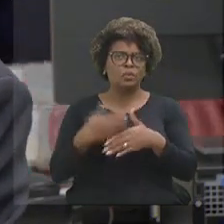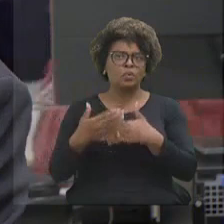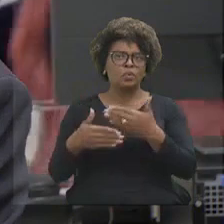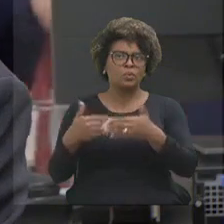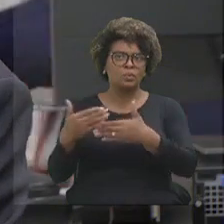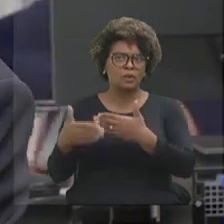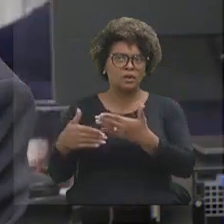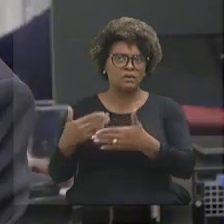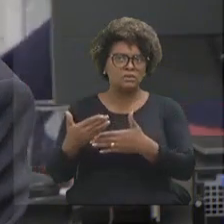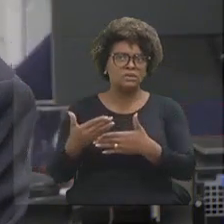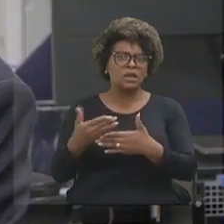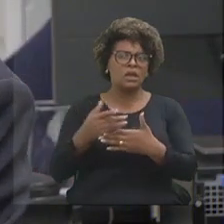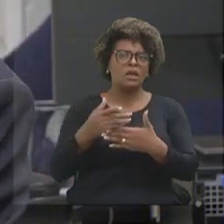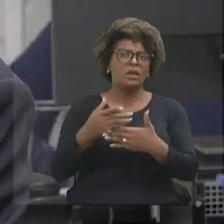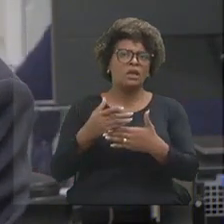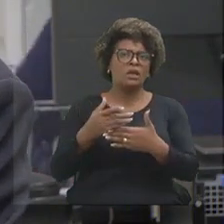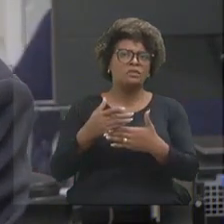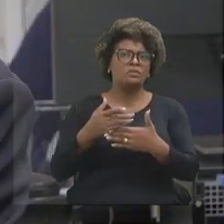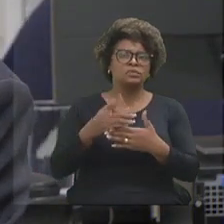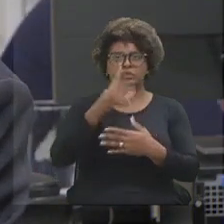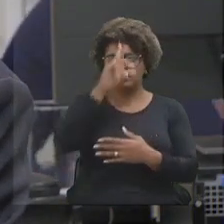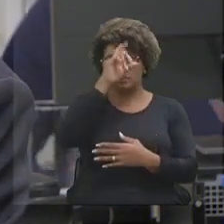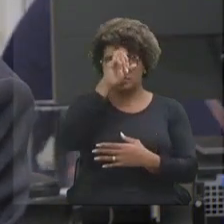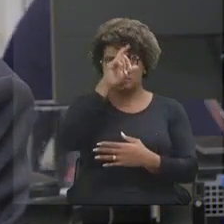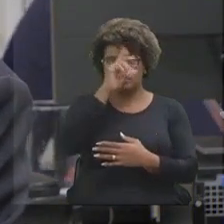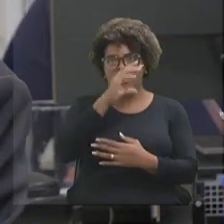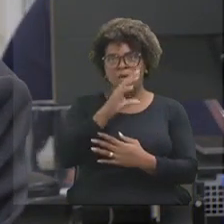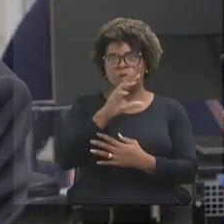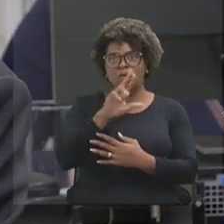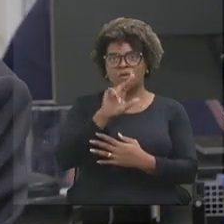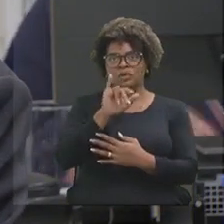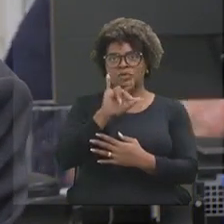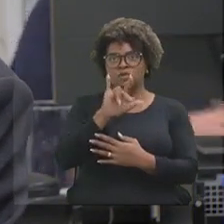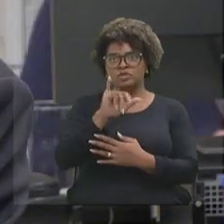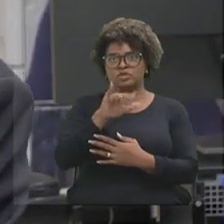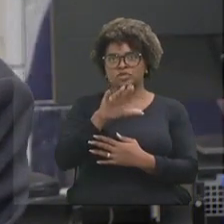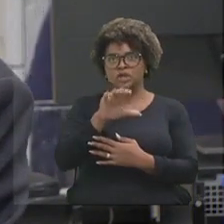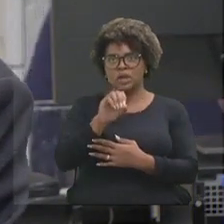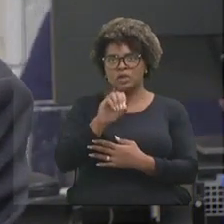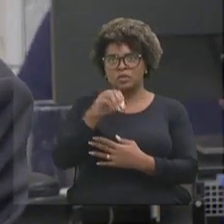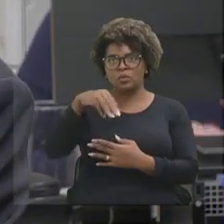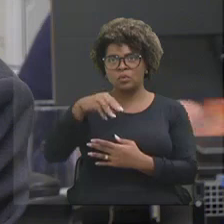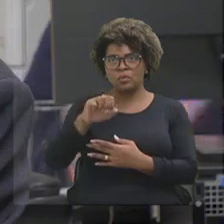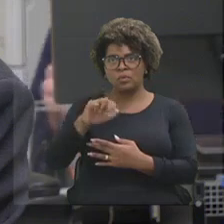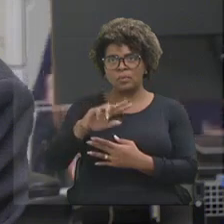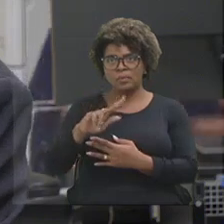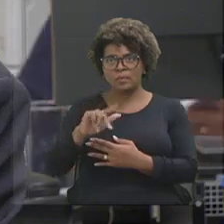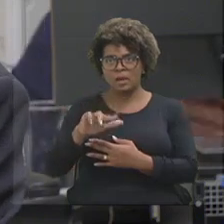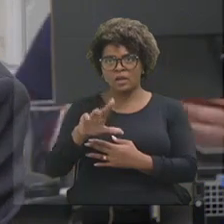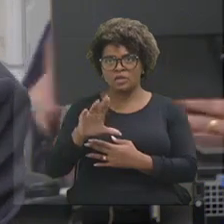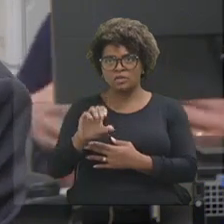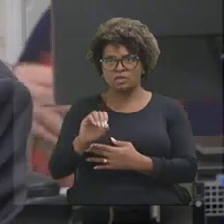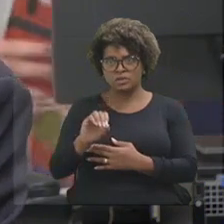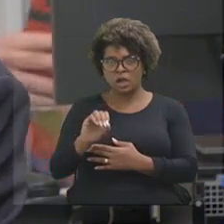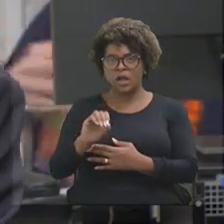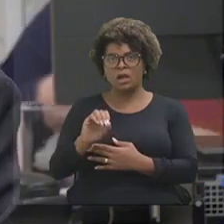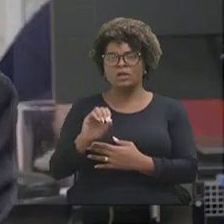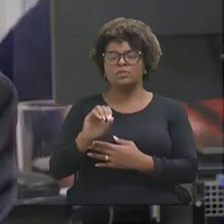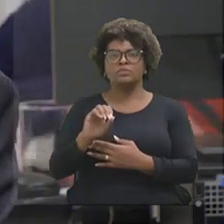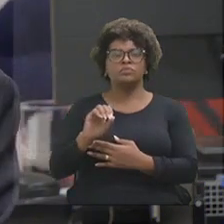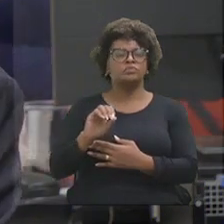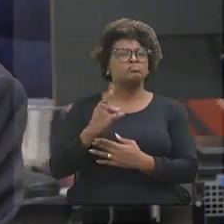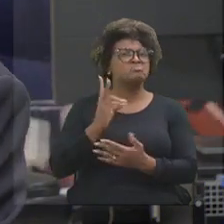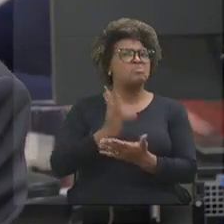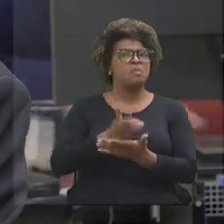em relação ao hospital Cristiano Machado né a mesma organização social envolvida em escândalos de